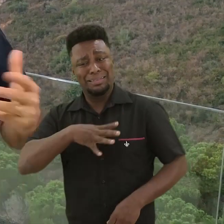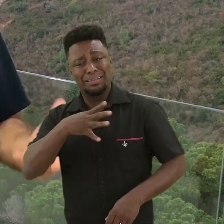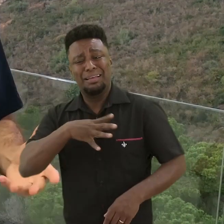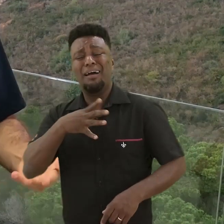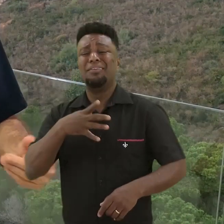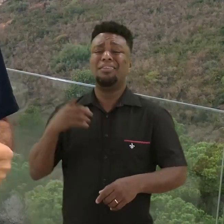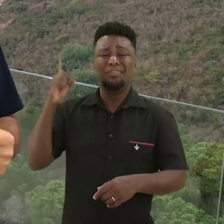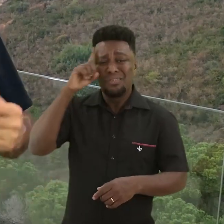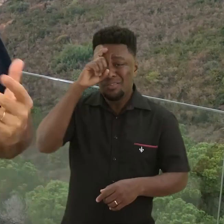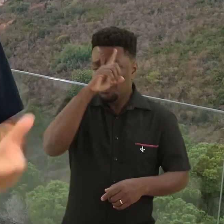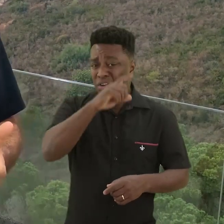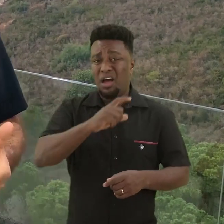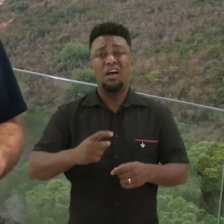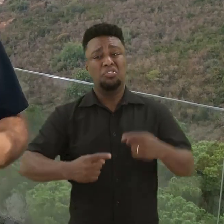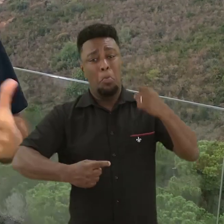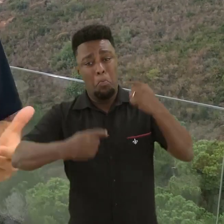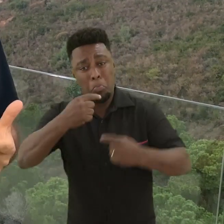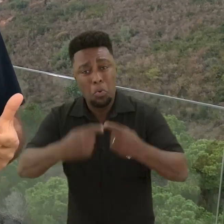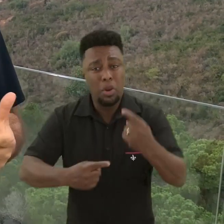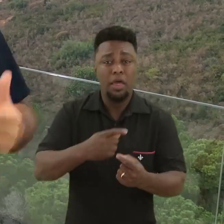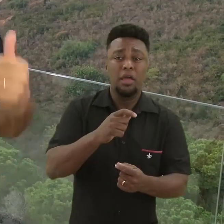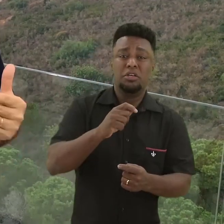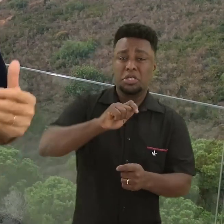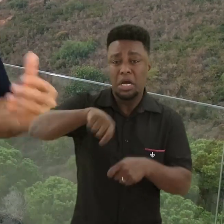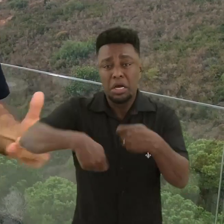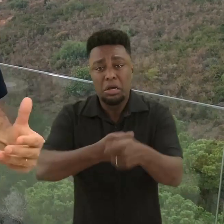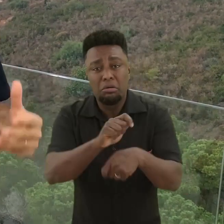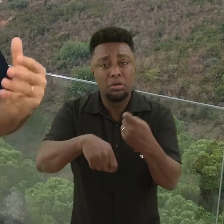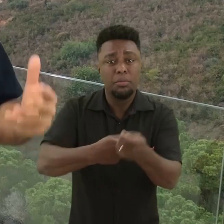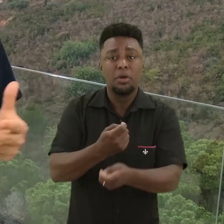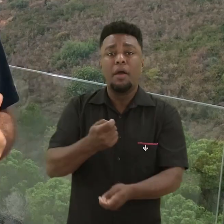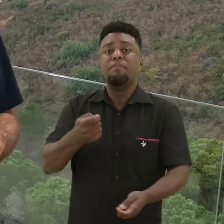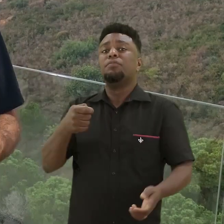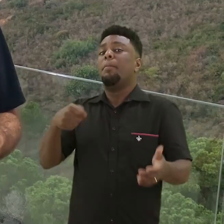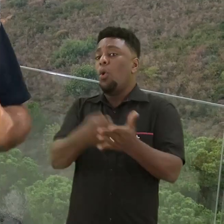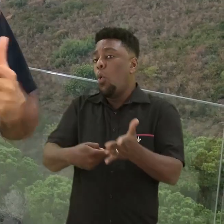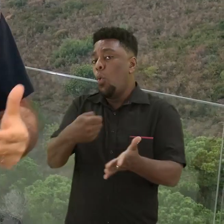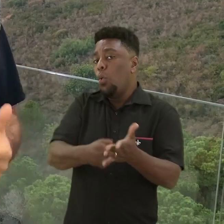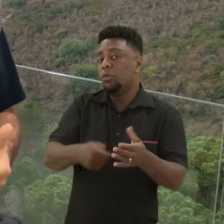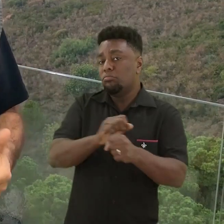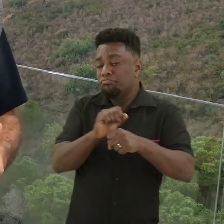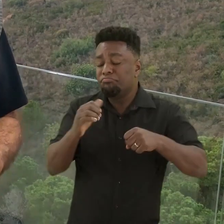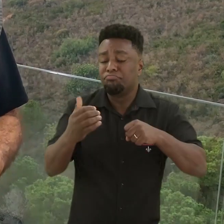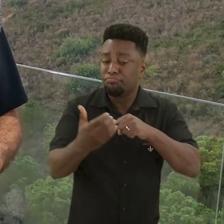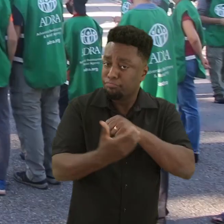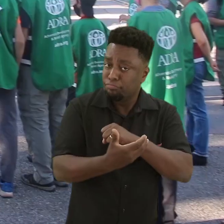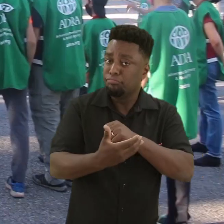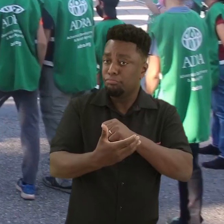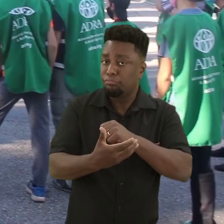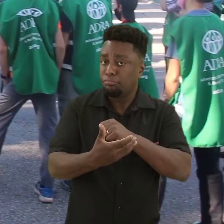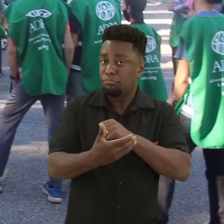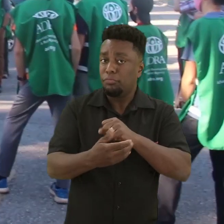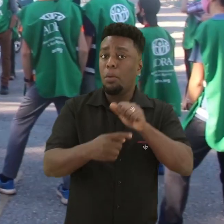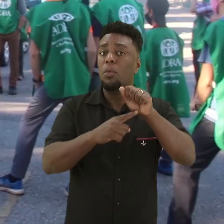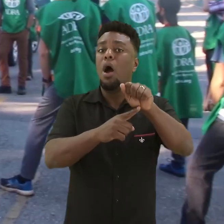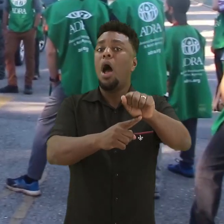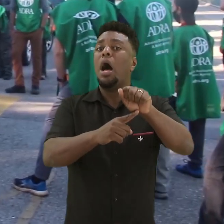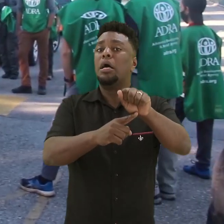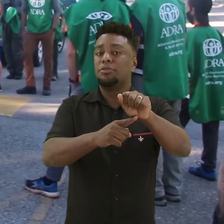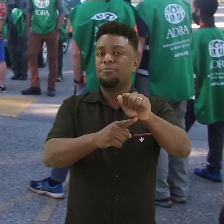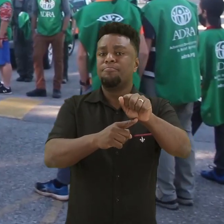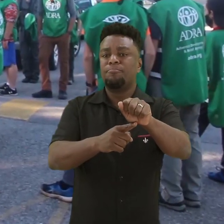dificuldades econômicas, política e também luta contra a pandemia da Covid-19. Como ADRA,